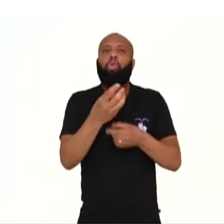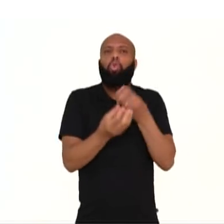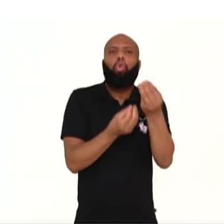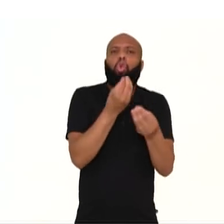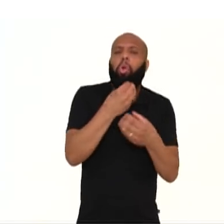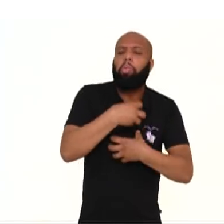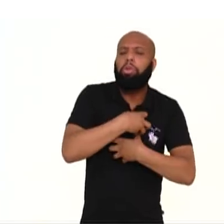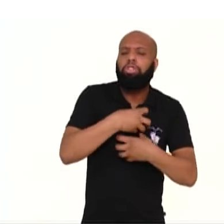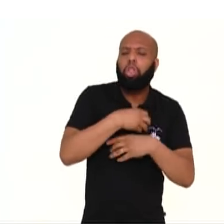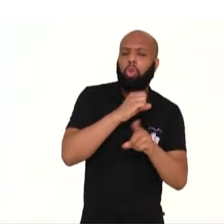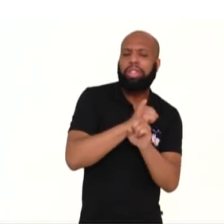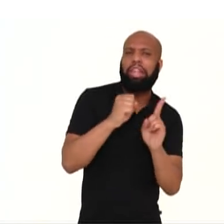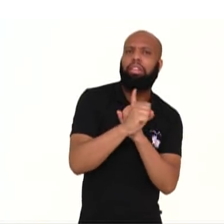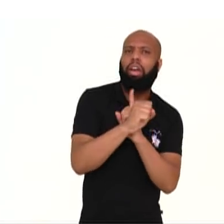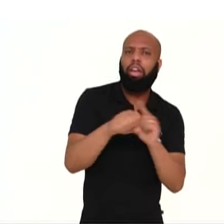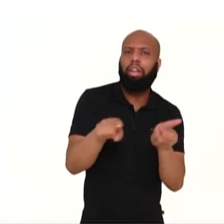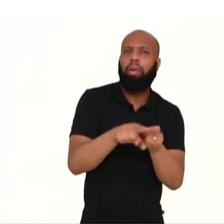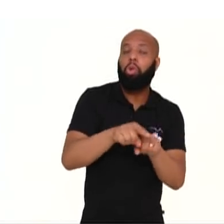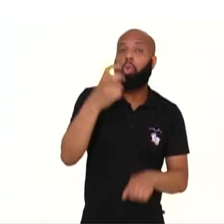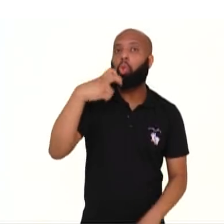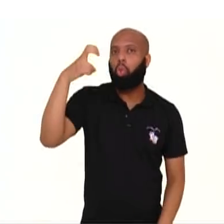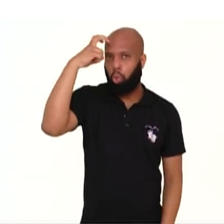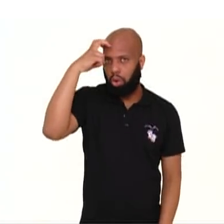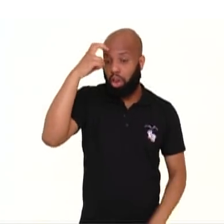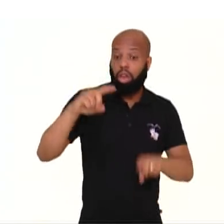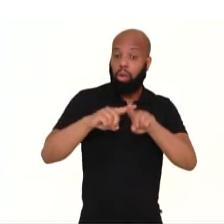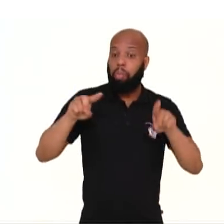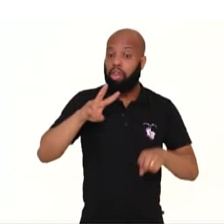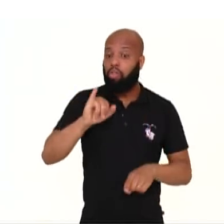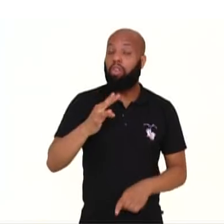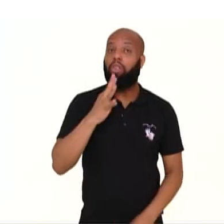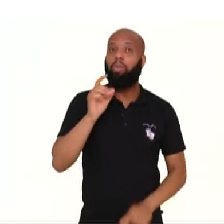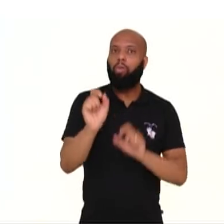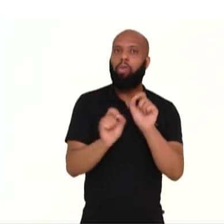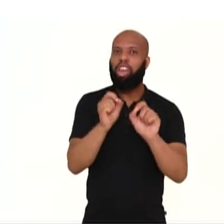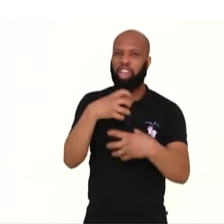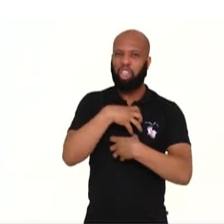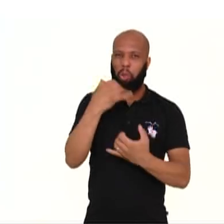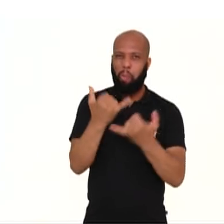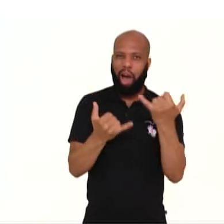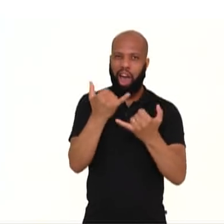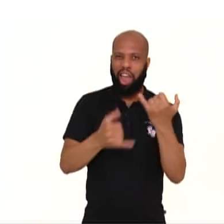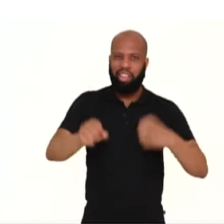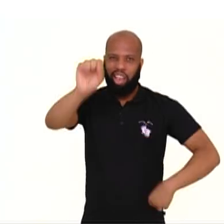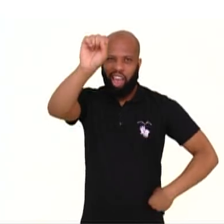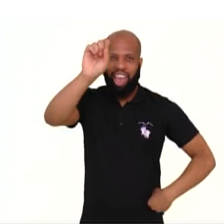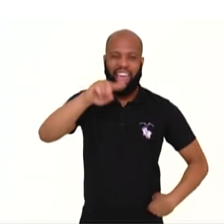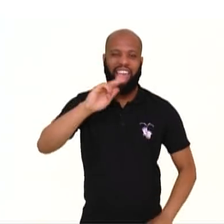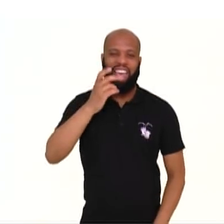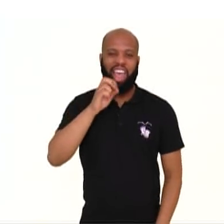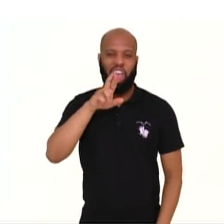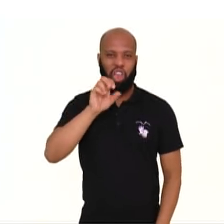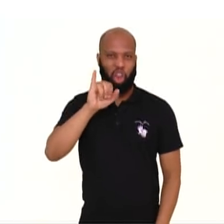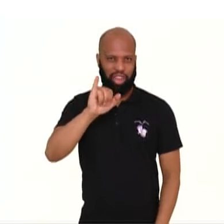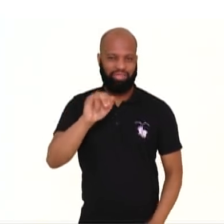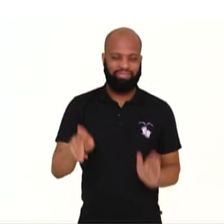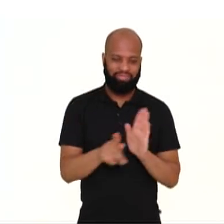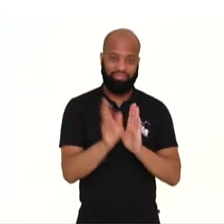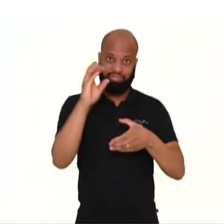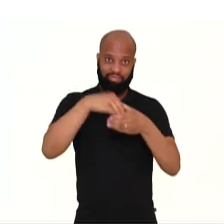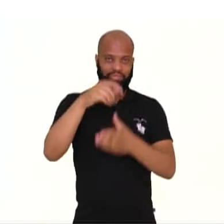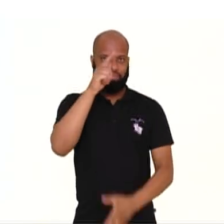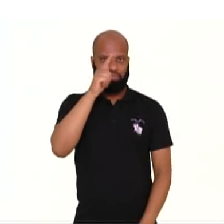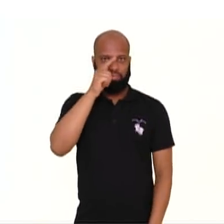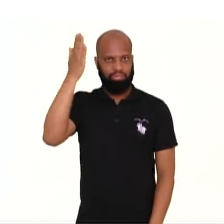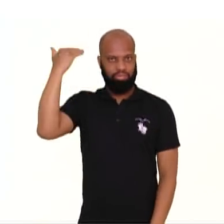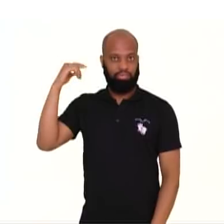culturais, mas em particular vamos conhecer a figura do herói na religião da Grécia Antiga, relacionando-a às